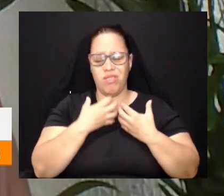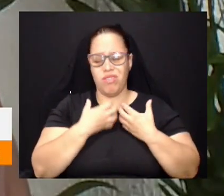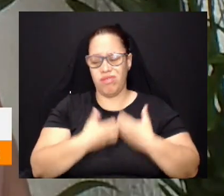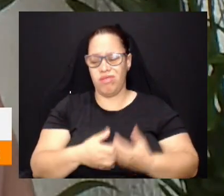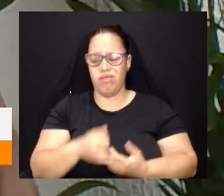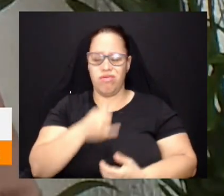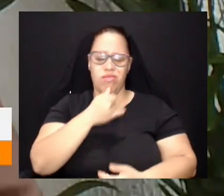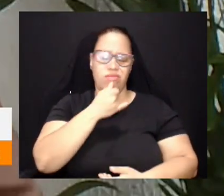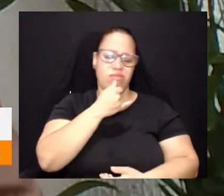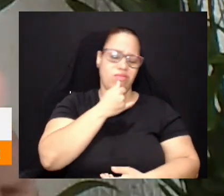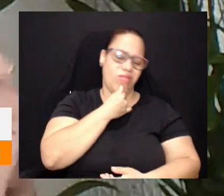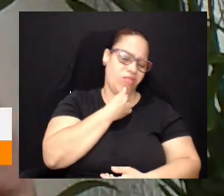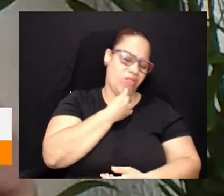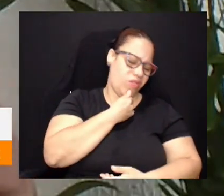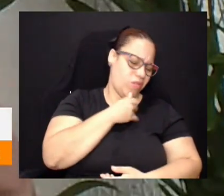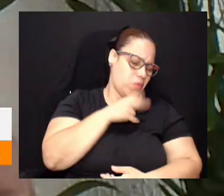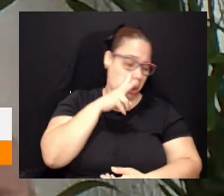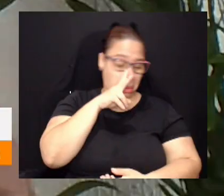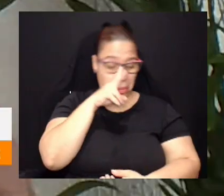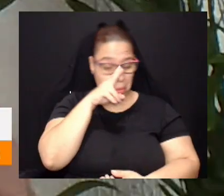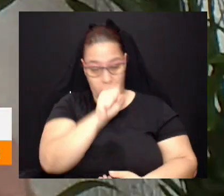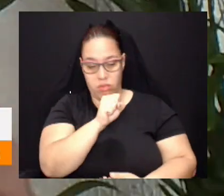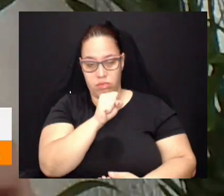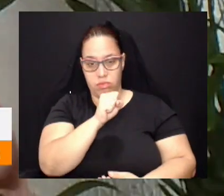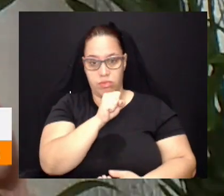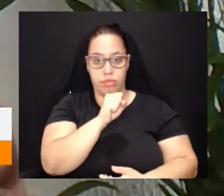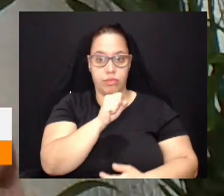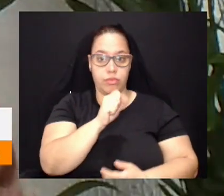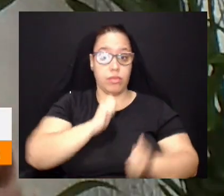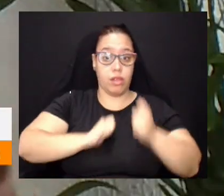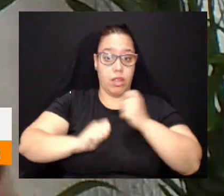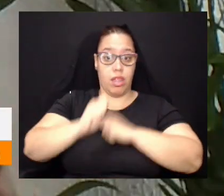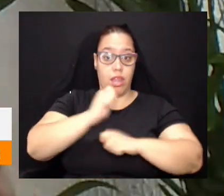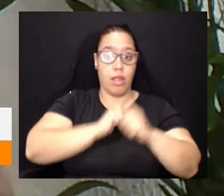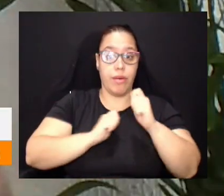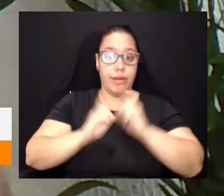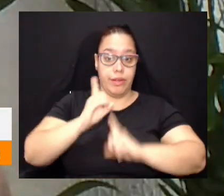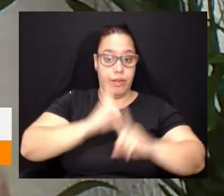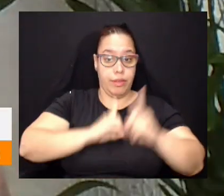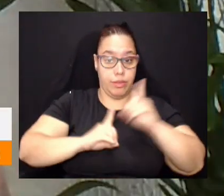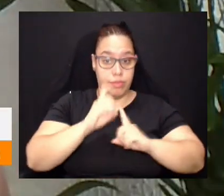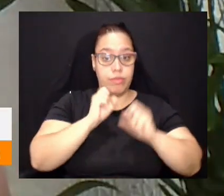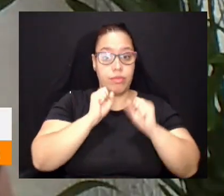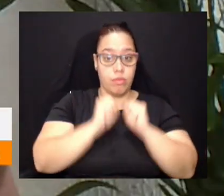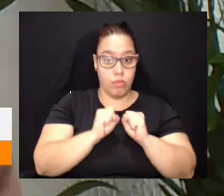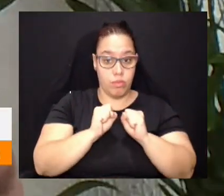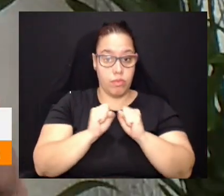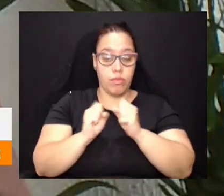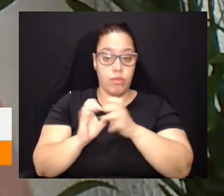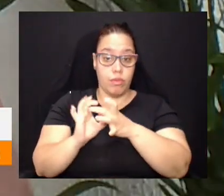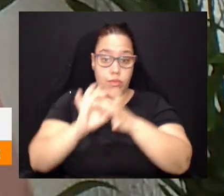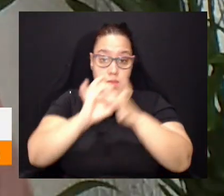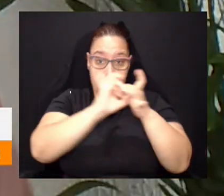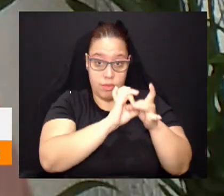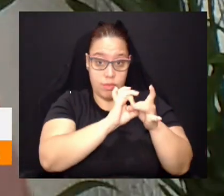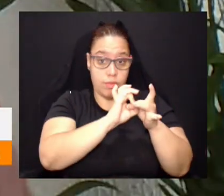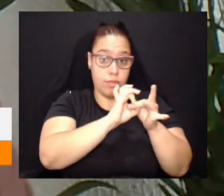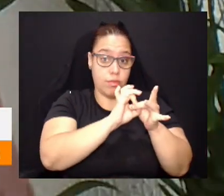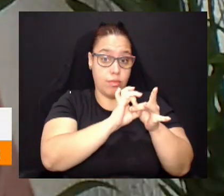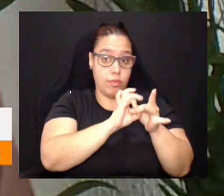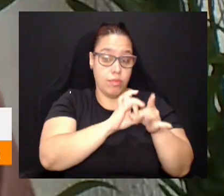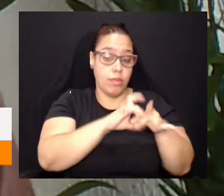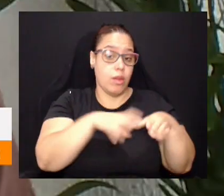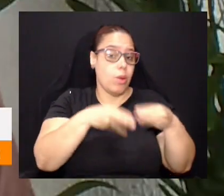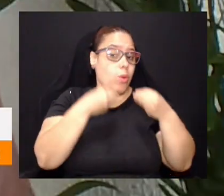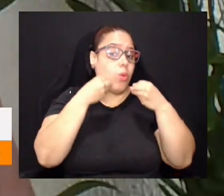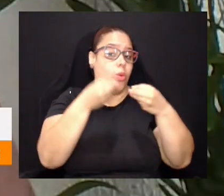muito grande, por isso que às vezes a ansiedade e a depressão, elas podem andar de mãozinhas dadas. E aí como que eu faço de